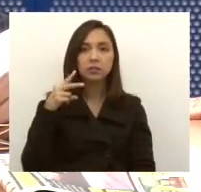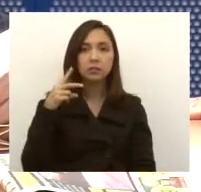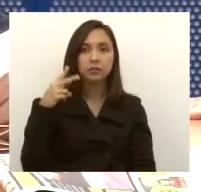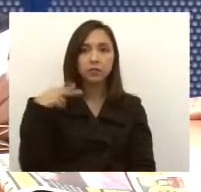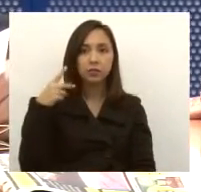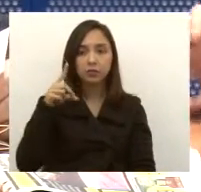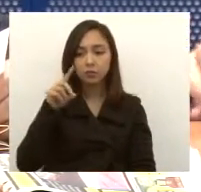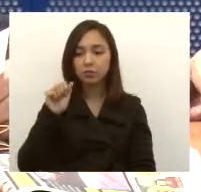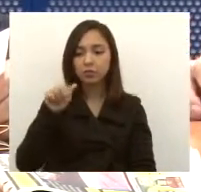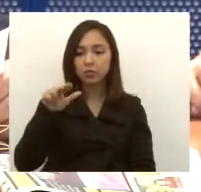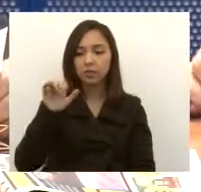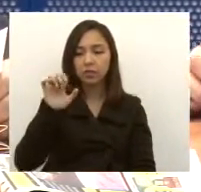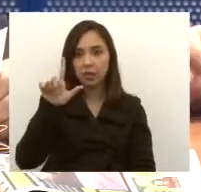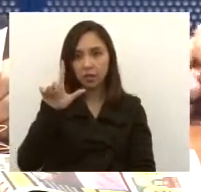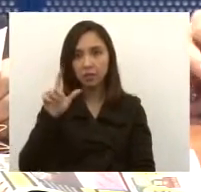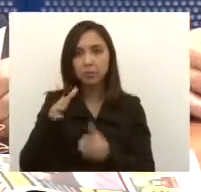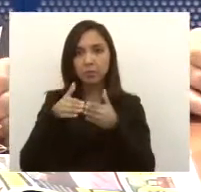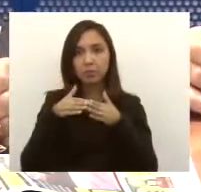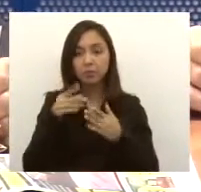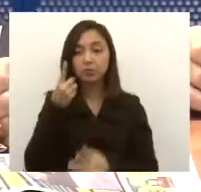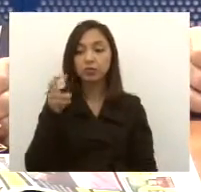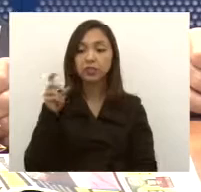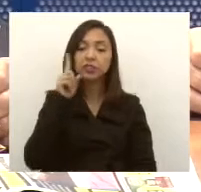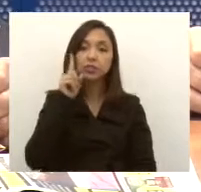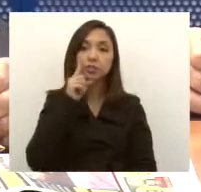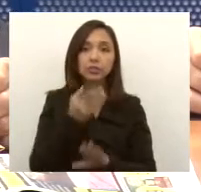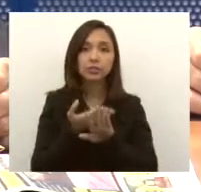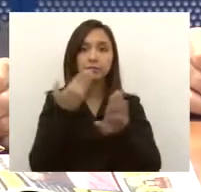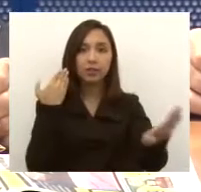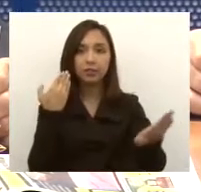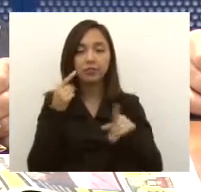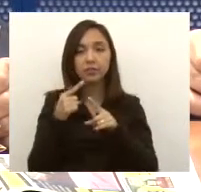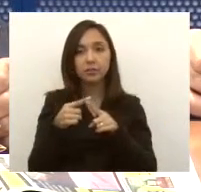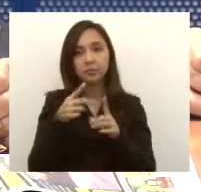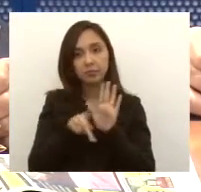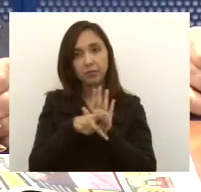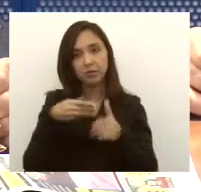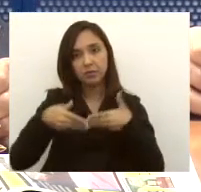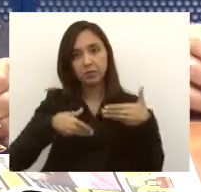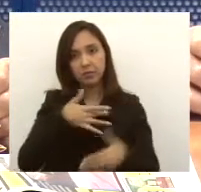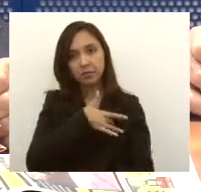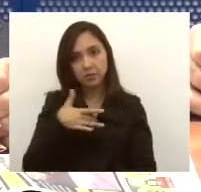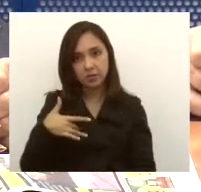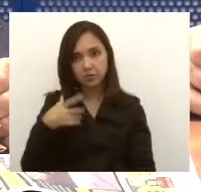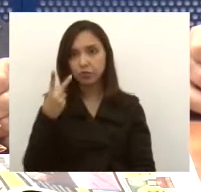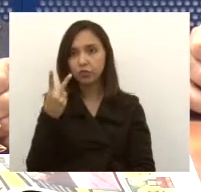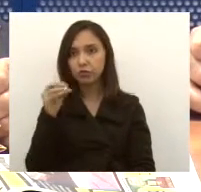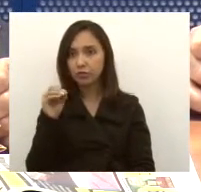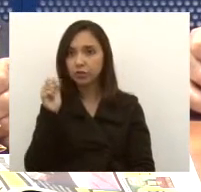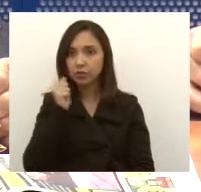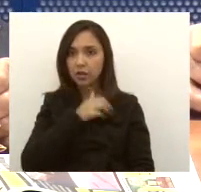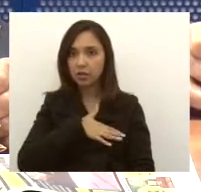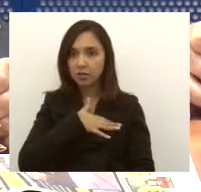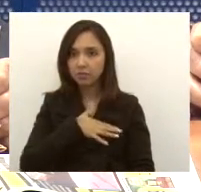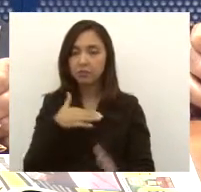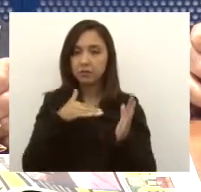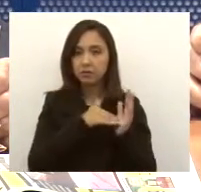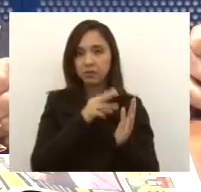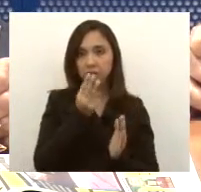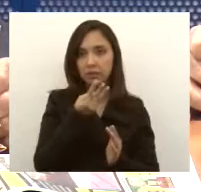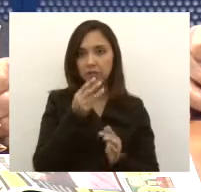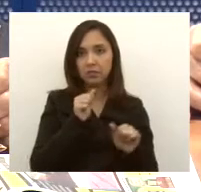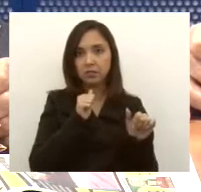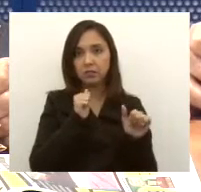Soares solicitou 15 dias de licença para tratamento de saúde, de 20 de agosto a 3 de setembro,